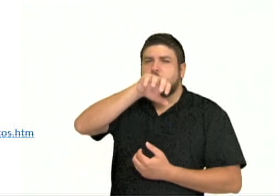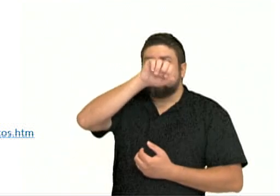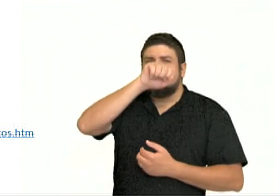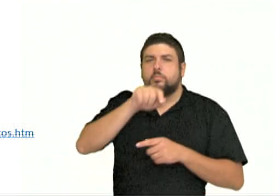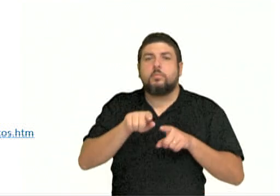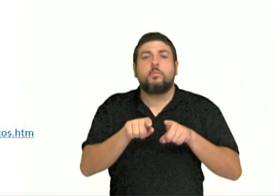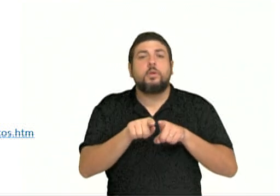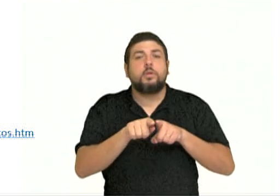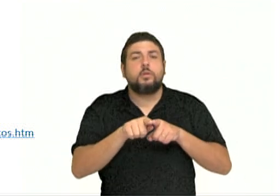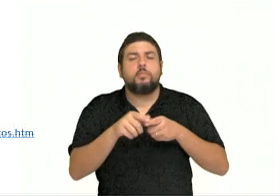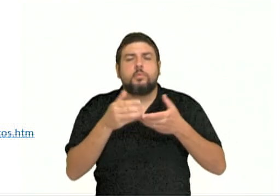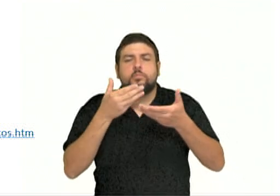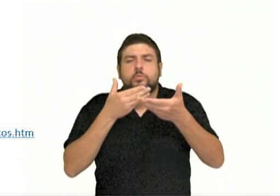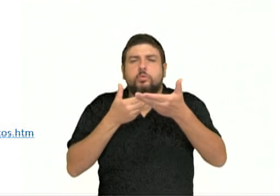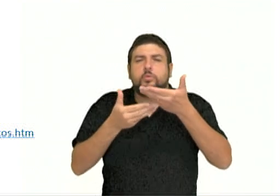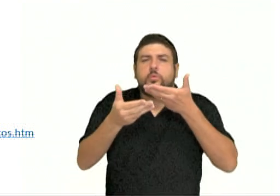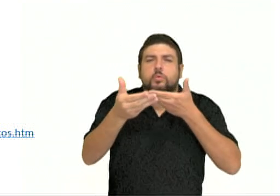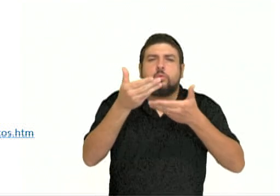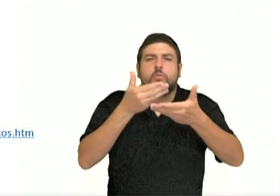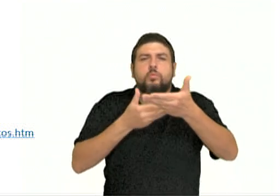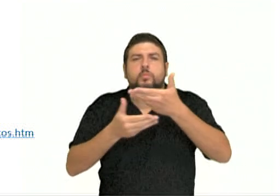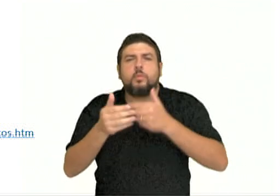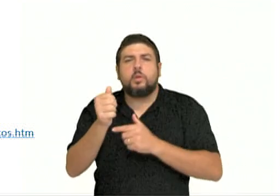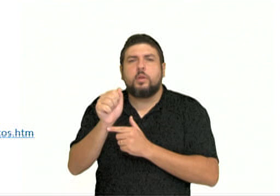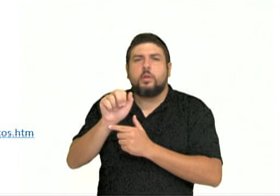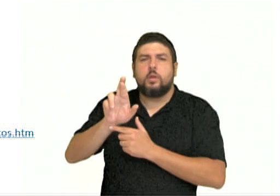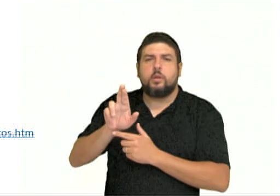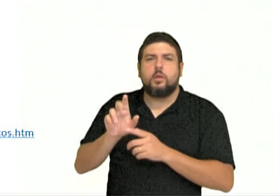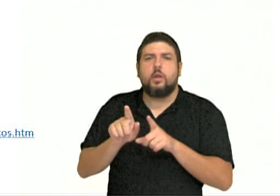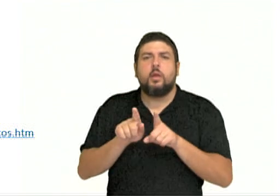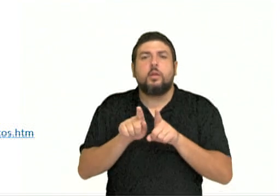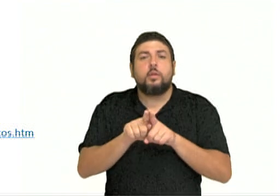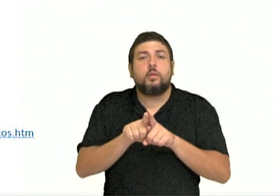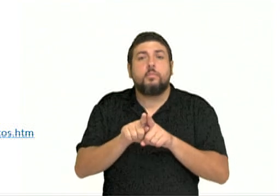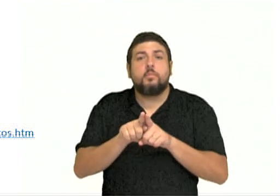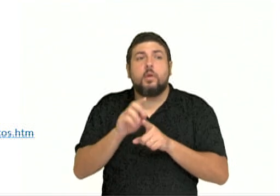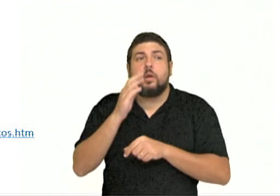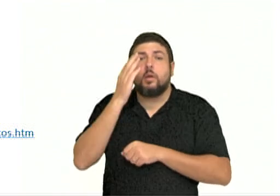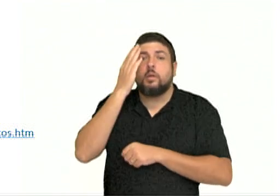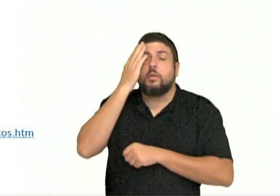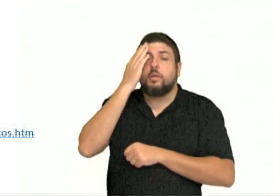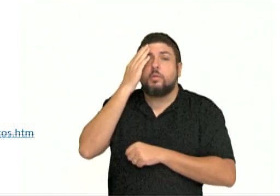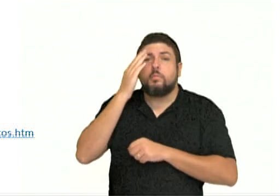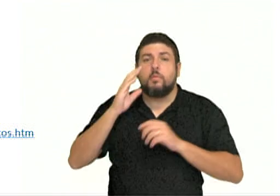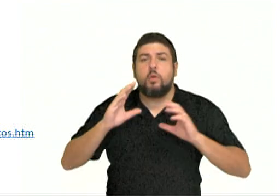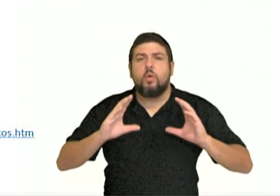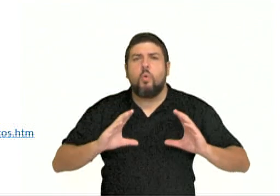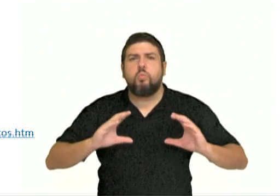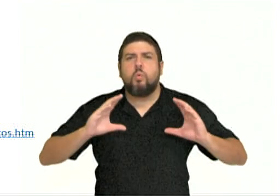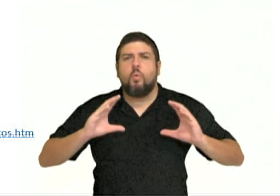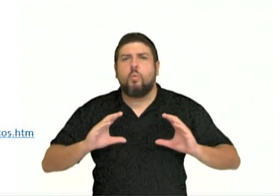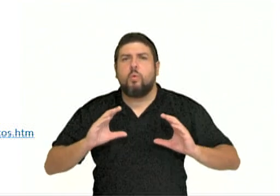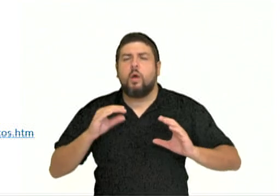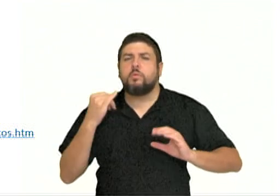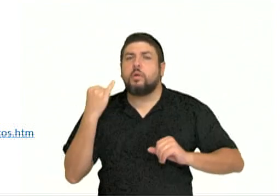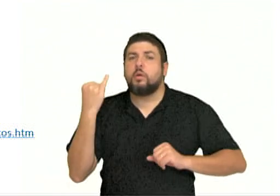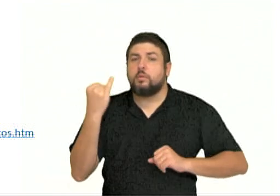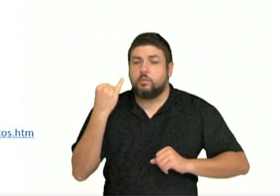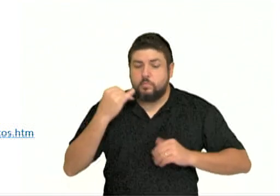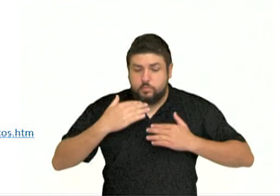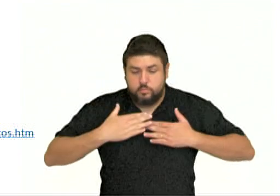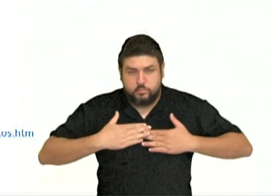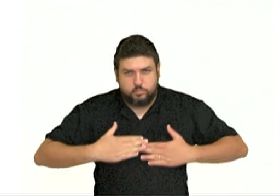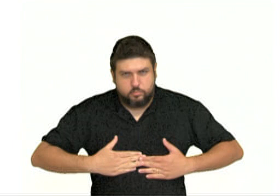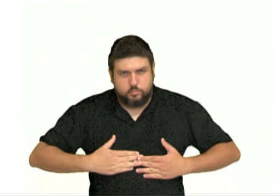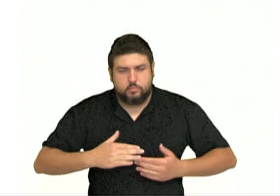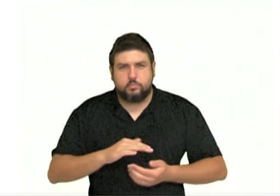gasosas, como elas ocorrem, bem como a importância desses dois mecanismos para o organismo